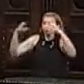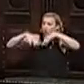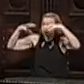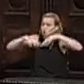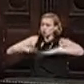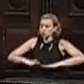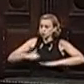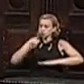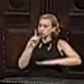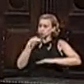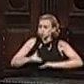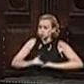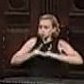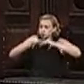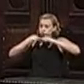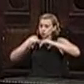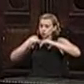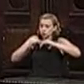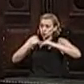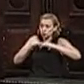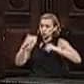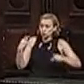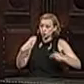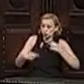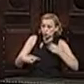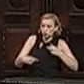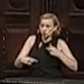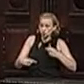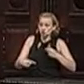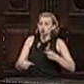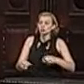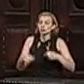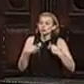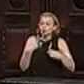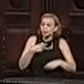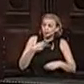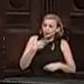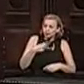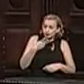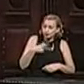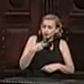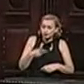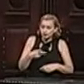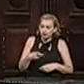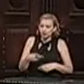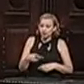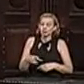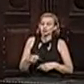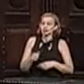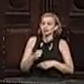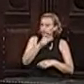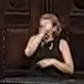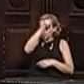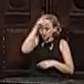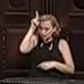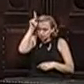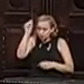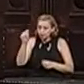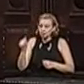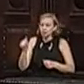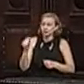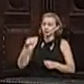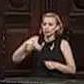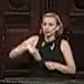prefeito Marcelo Crivella que esses cortes orçamentários, feitos de forma indiscriminada, podem levar